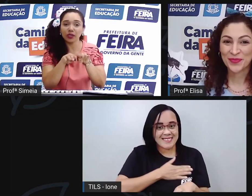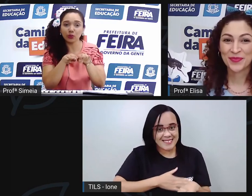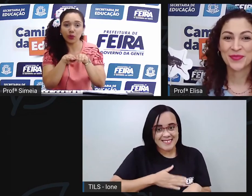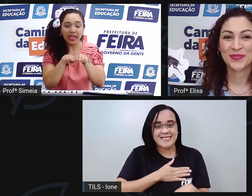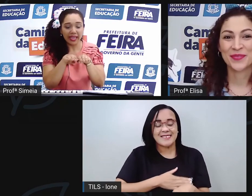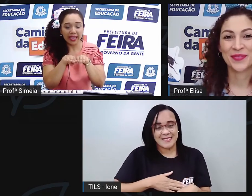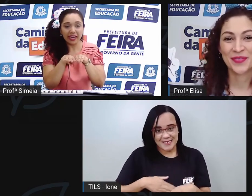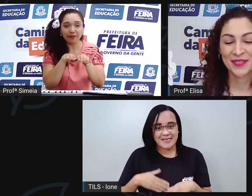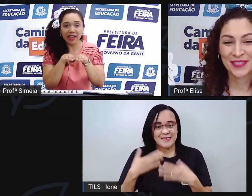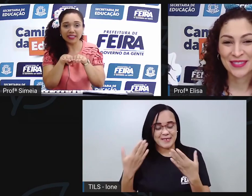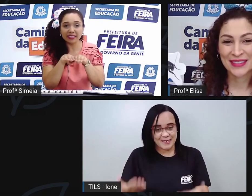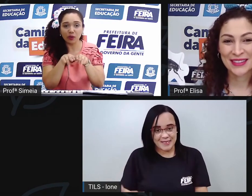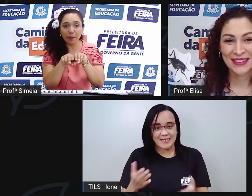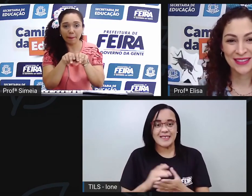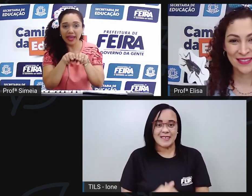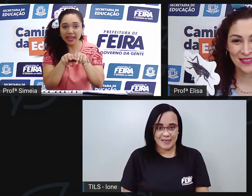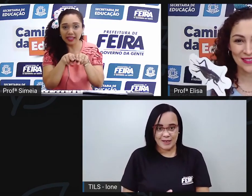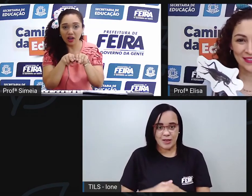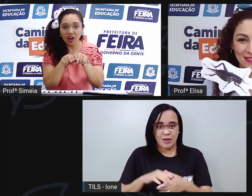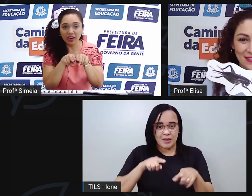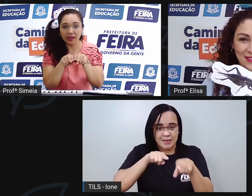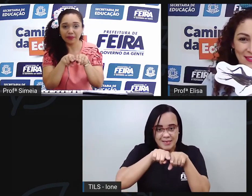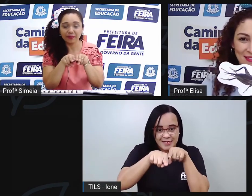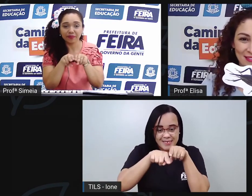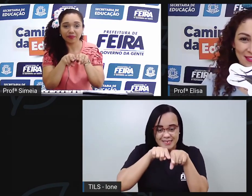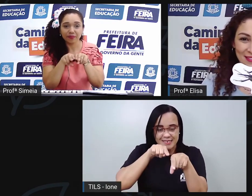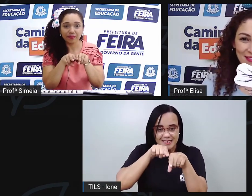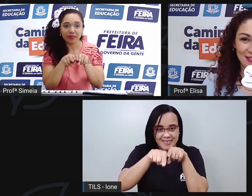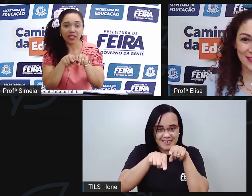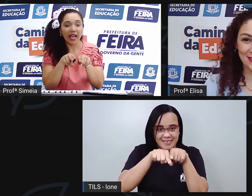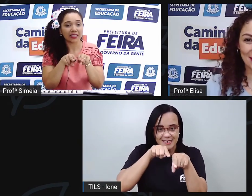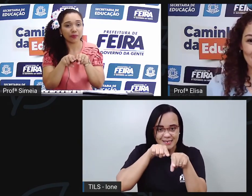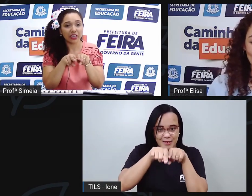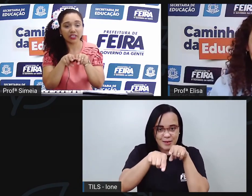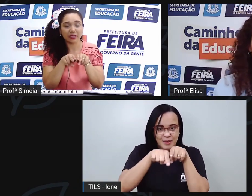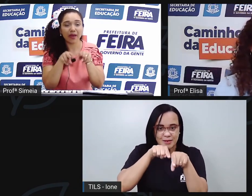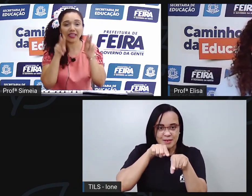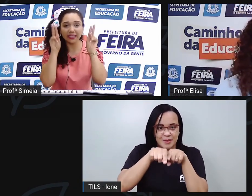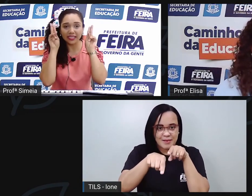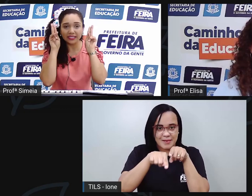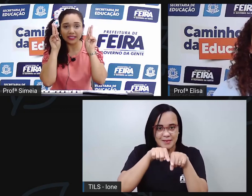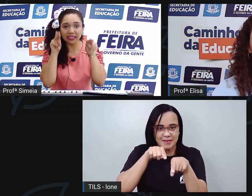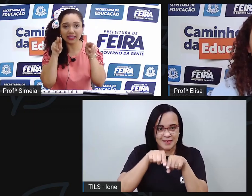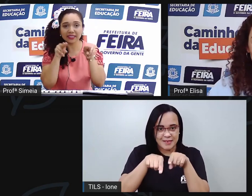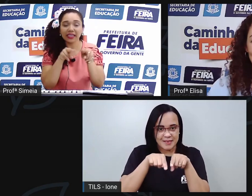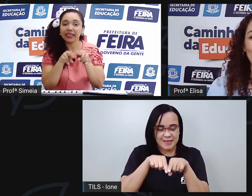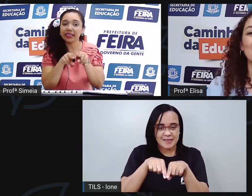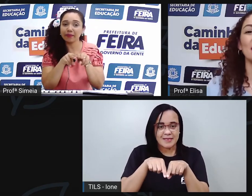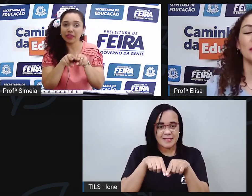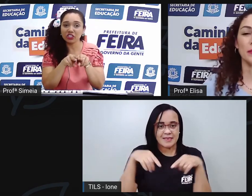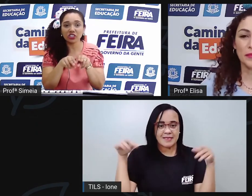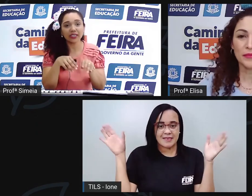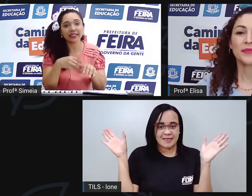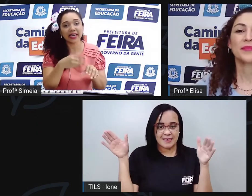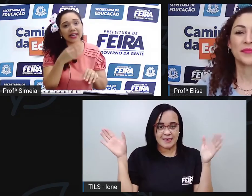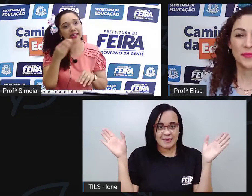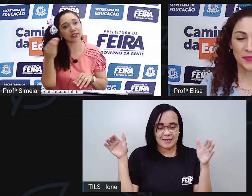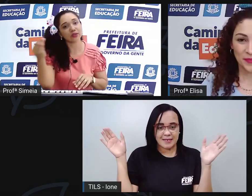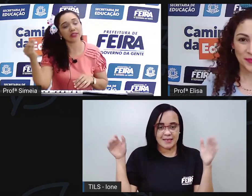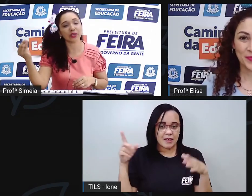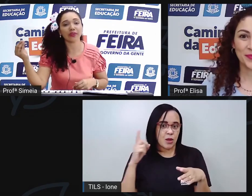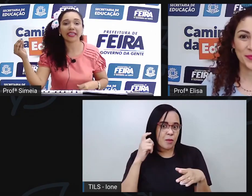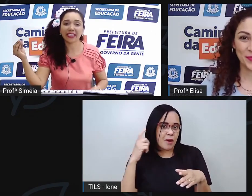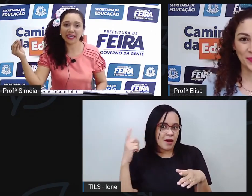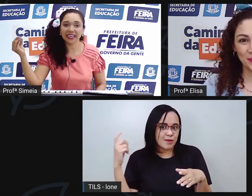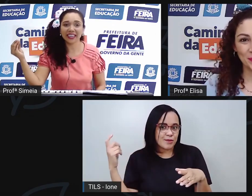é por isso que quando ele faz assim com a perna olha ó as perninhas bate nas antenas e emitir e